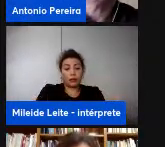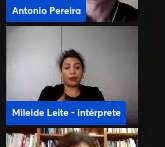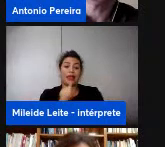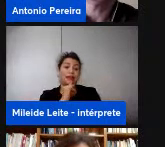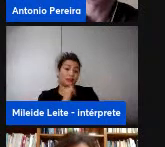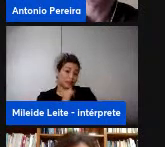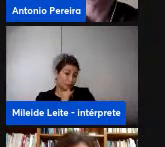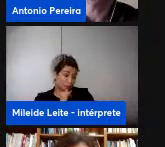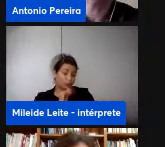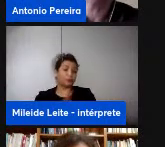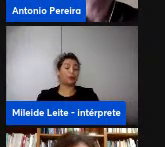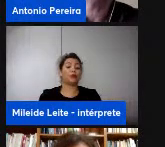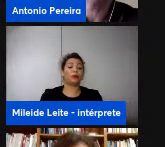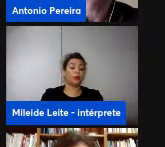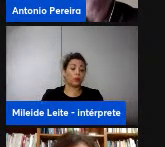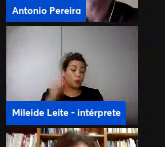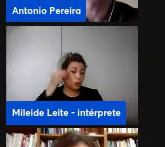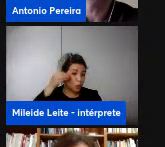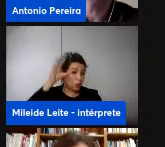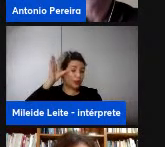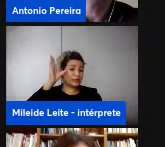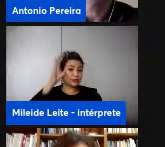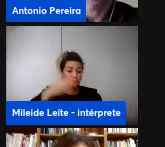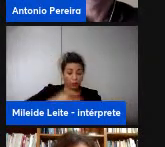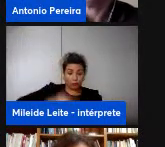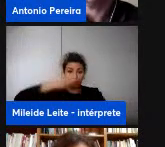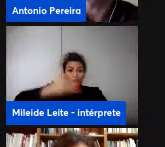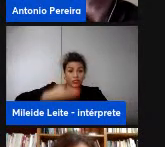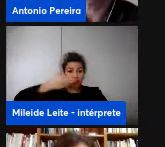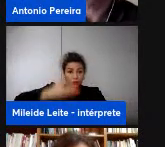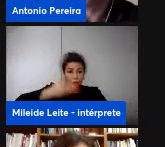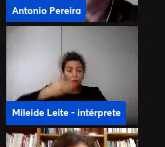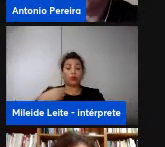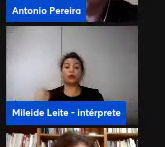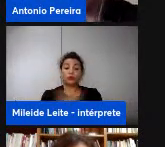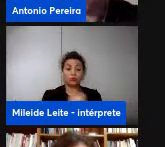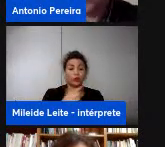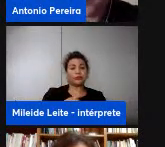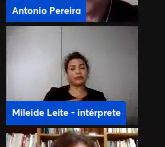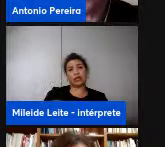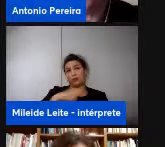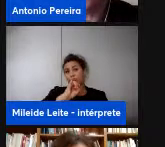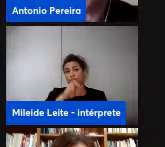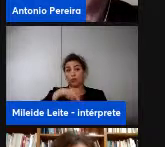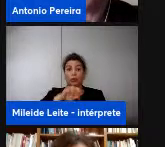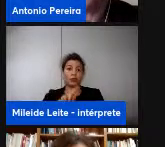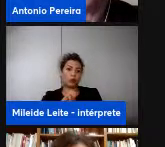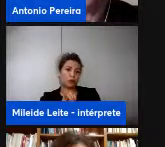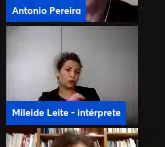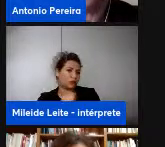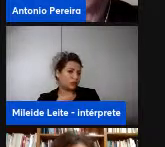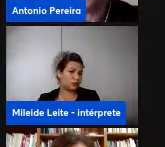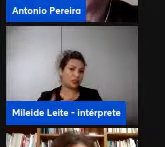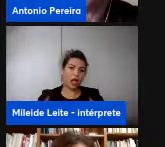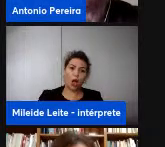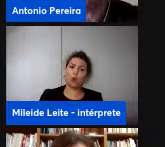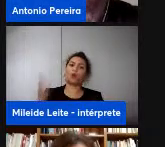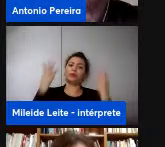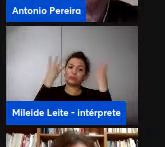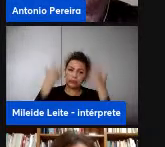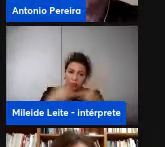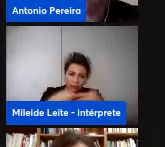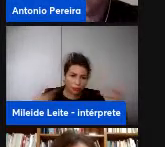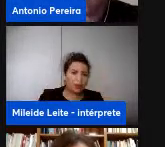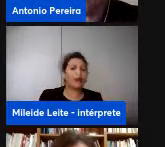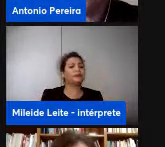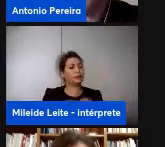aqui, por exemplo, do conhecimento físico, né? Nós temos intuição física, os animais têm intuição física, então o conhecimento